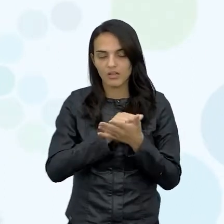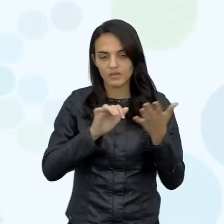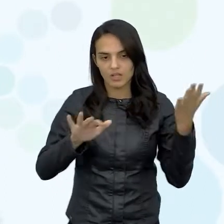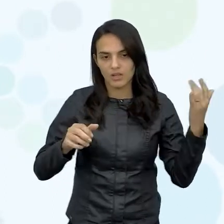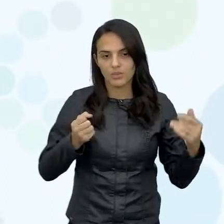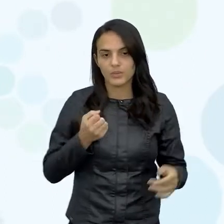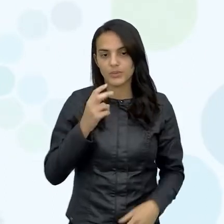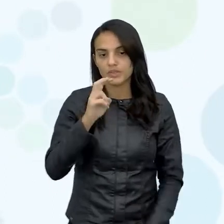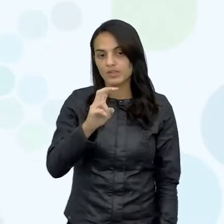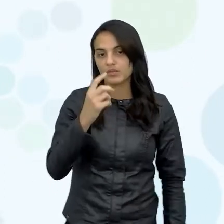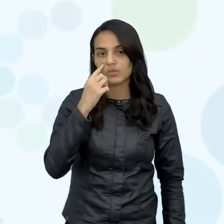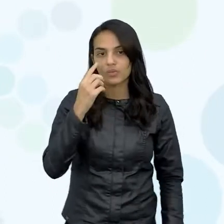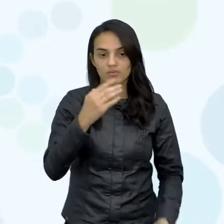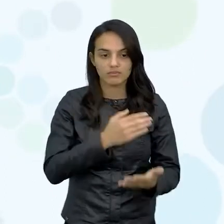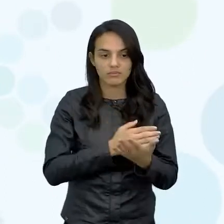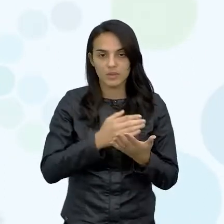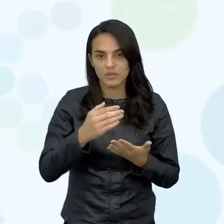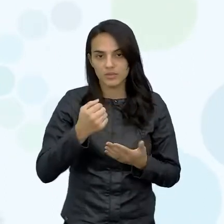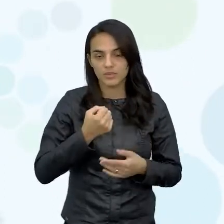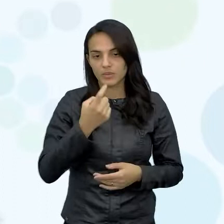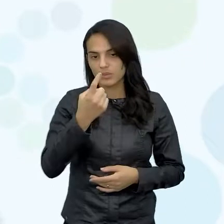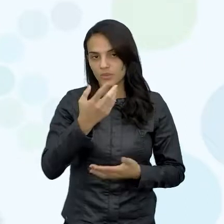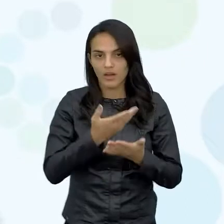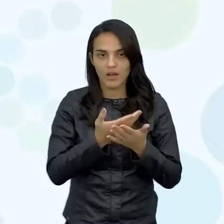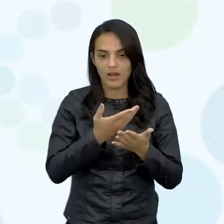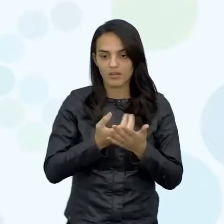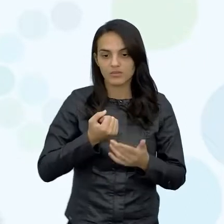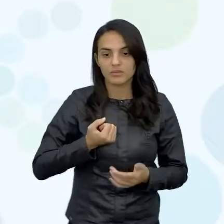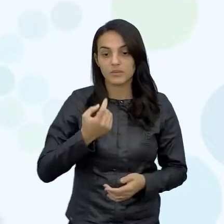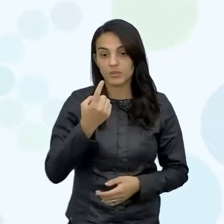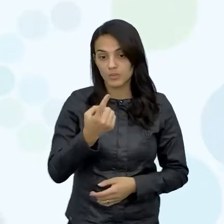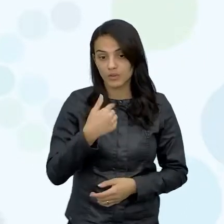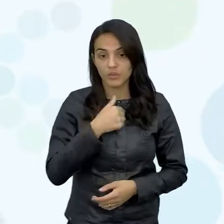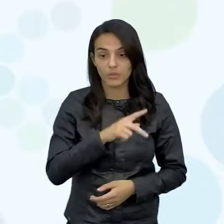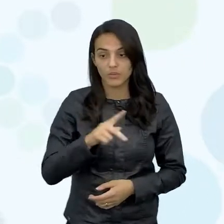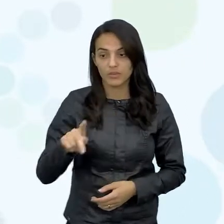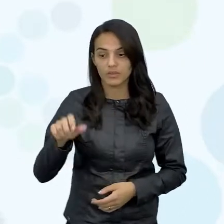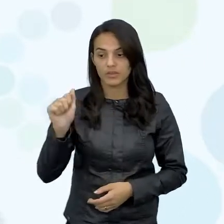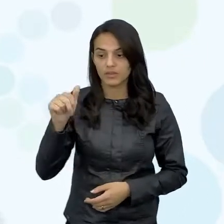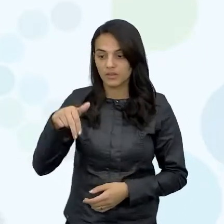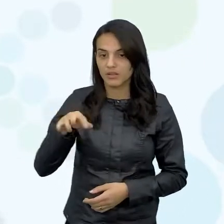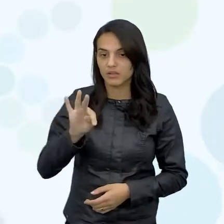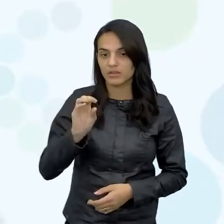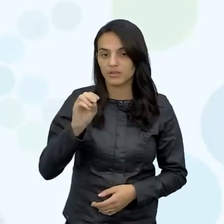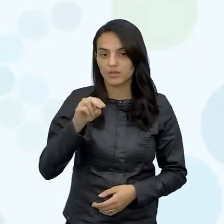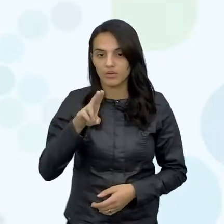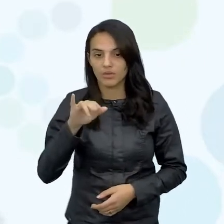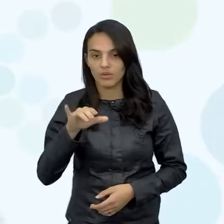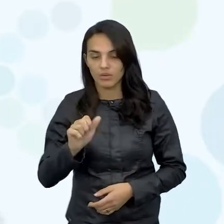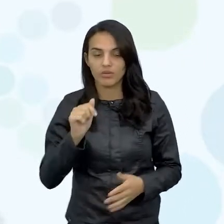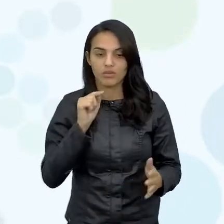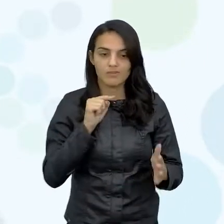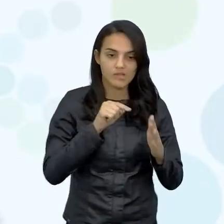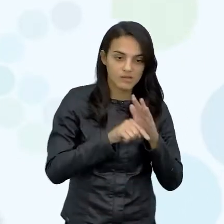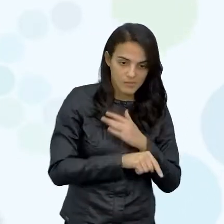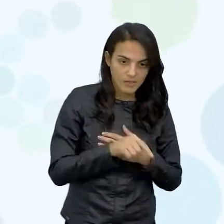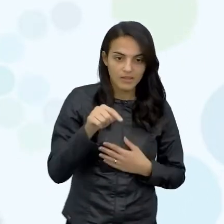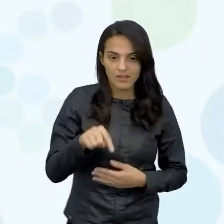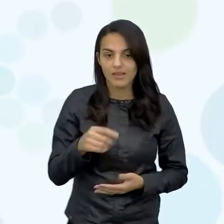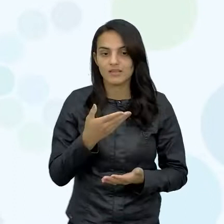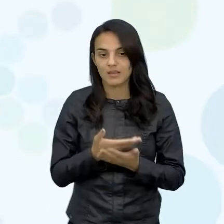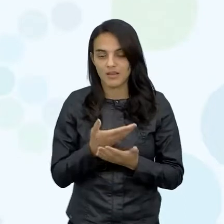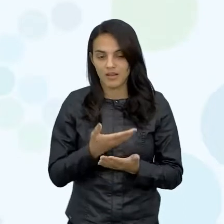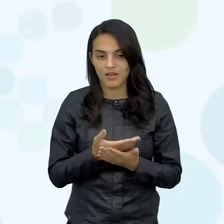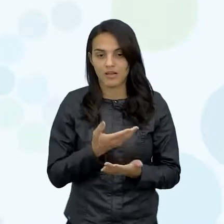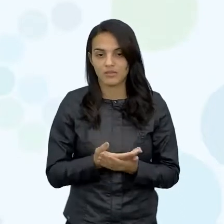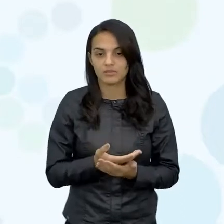5, Introdução 1, Aula 1. Sou o professor Antônio Russo Júnior. O aprofundamento